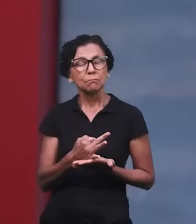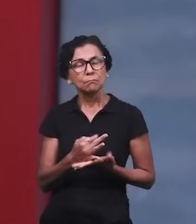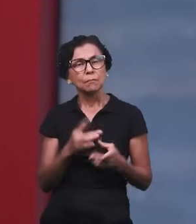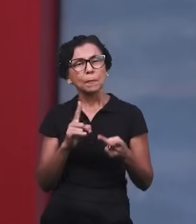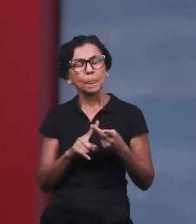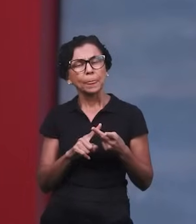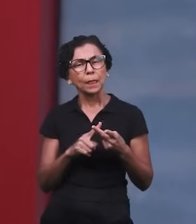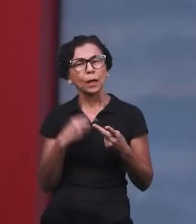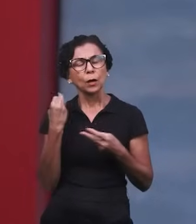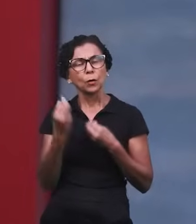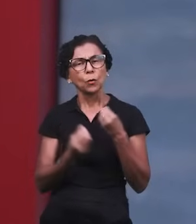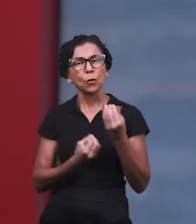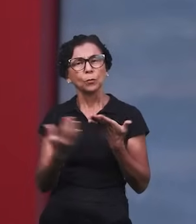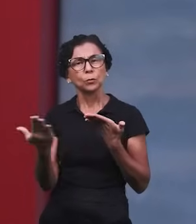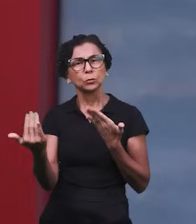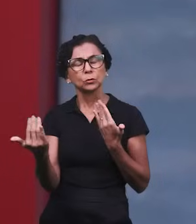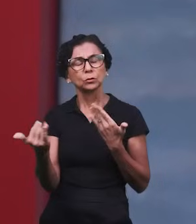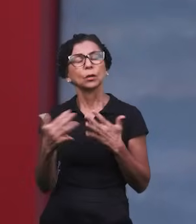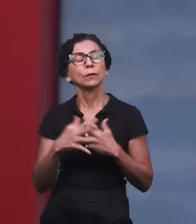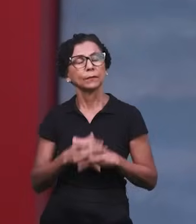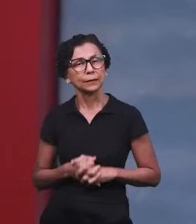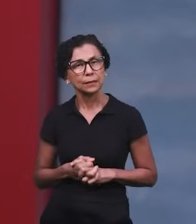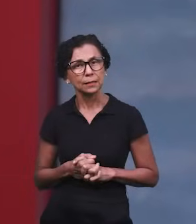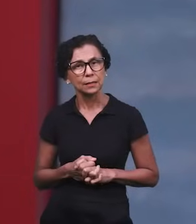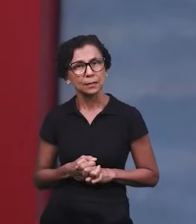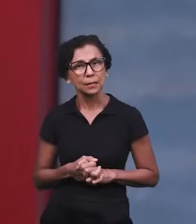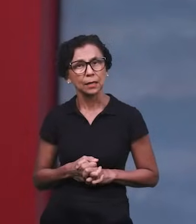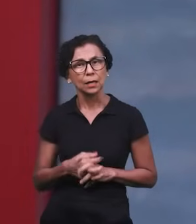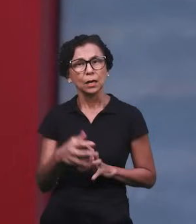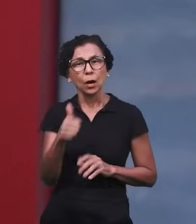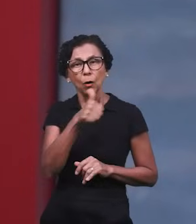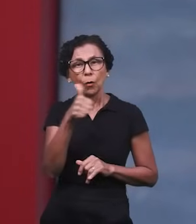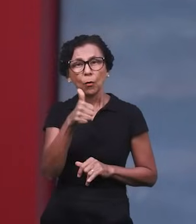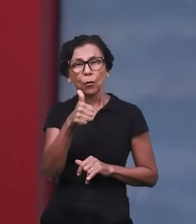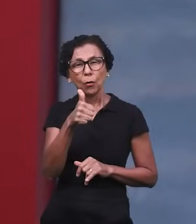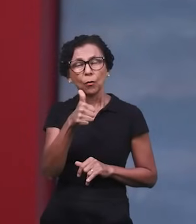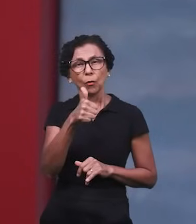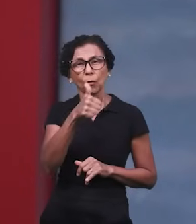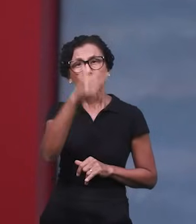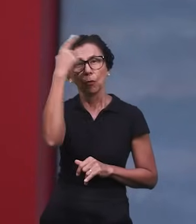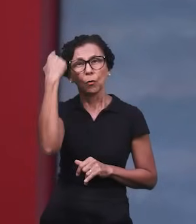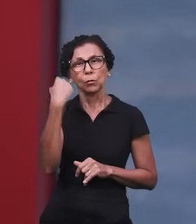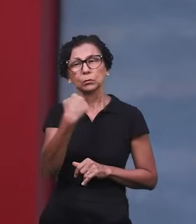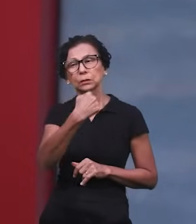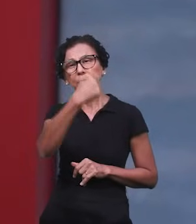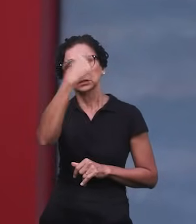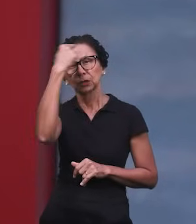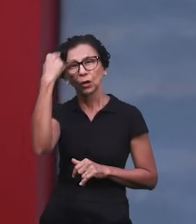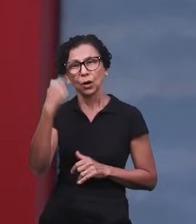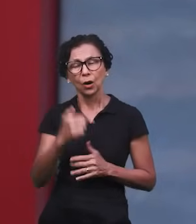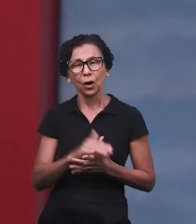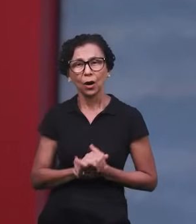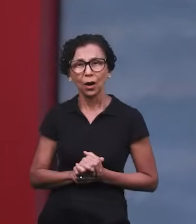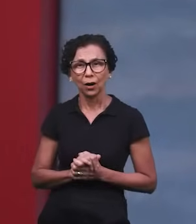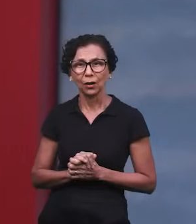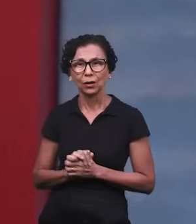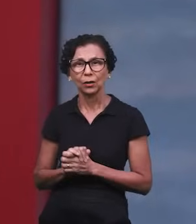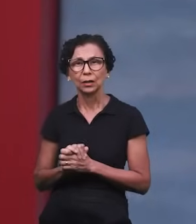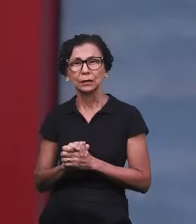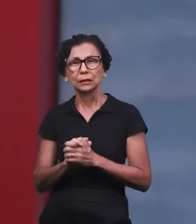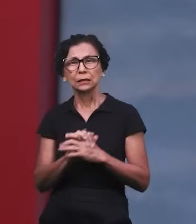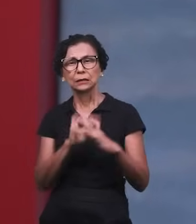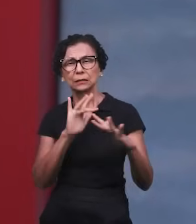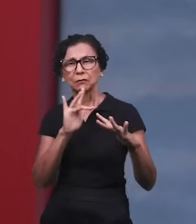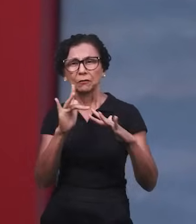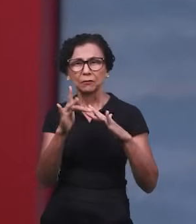Como que jovens sendo submetidos a horas e horas navegando pelo Instagram da